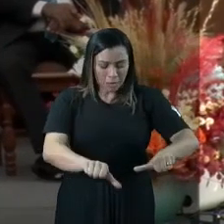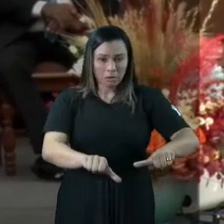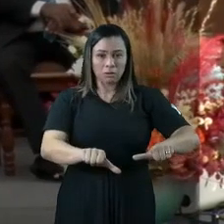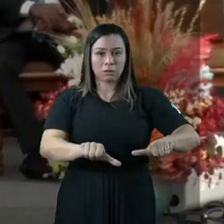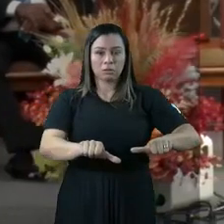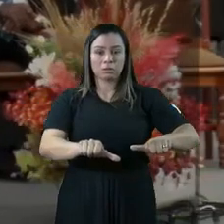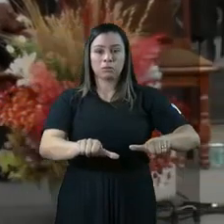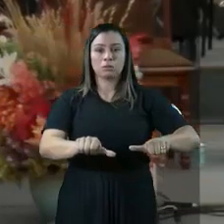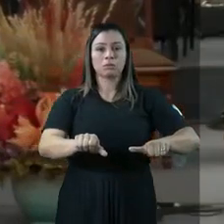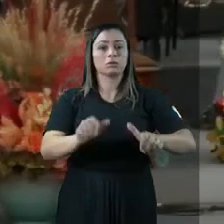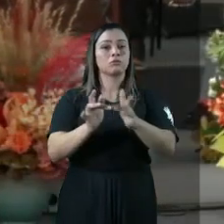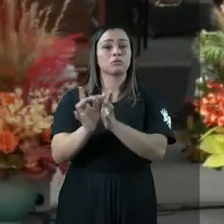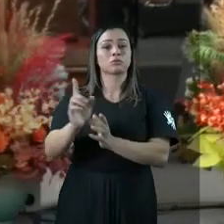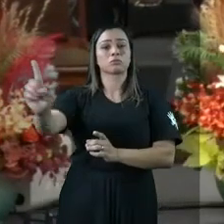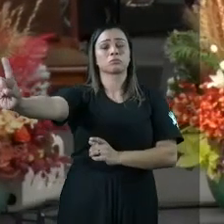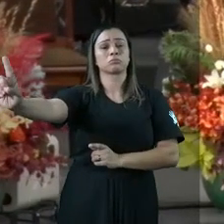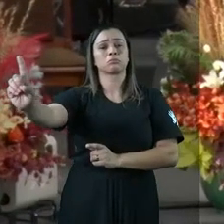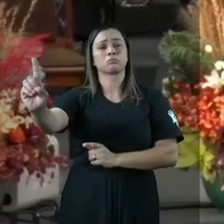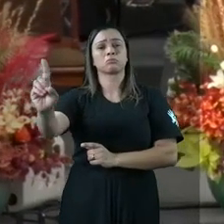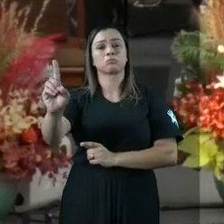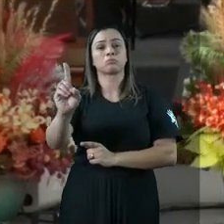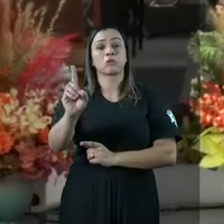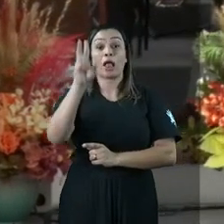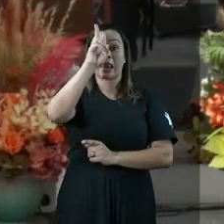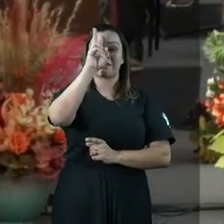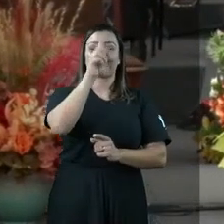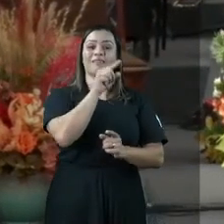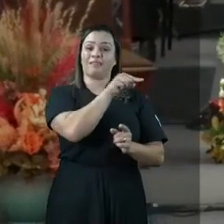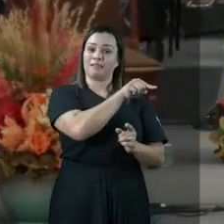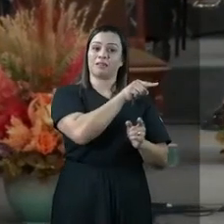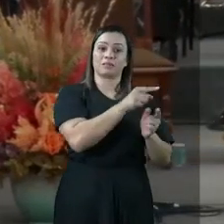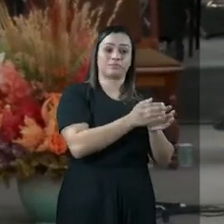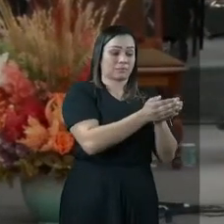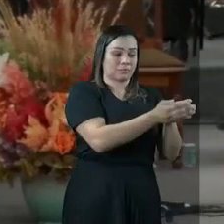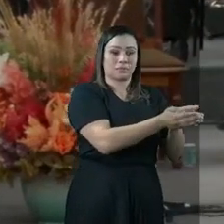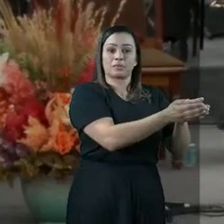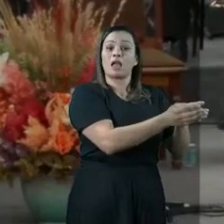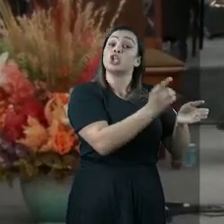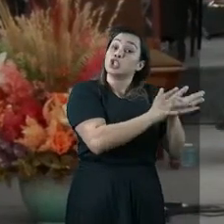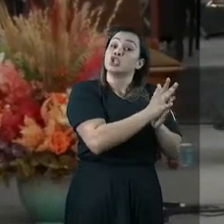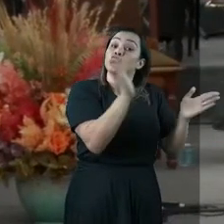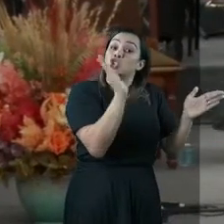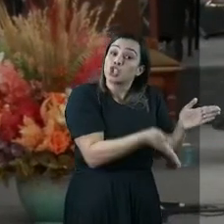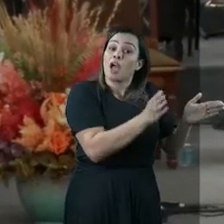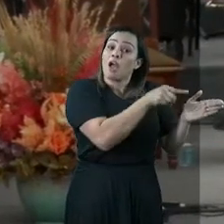Na primeira ele entra desde o começo, mas é tão pouco valorizado que dorme.